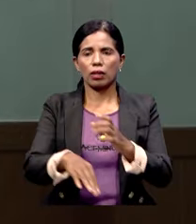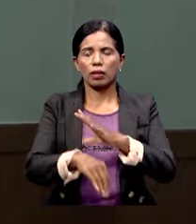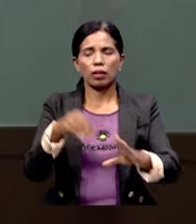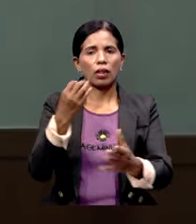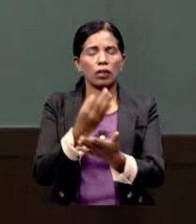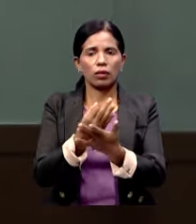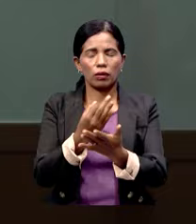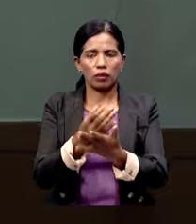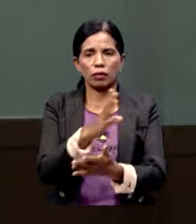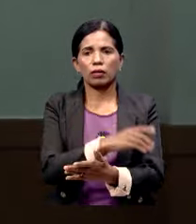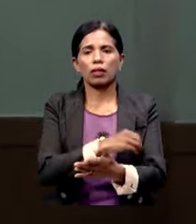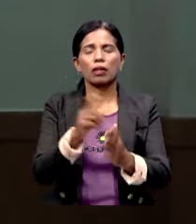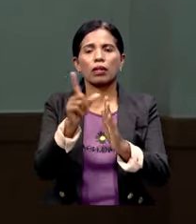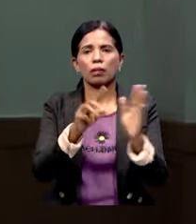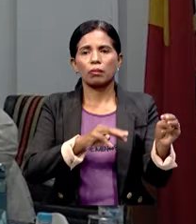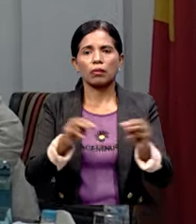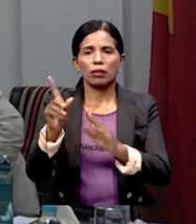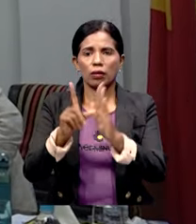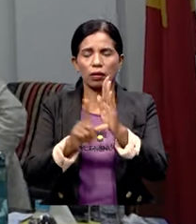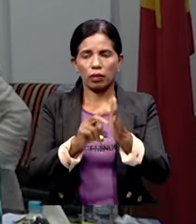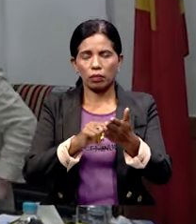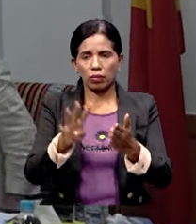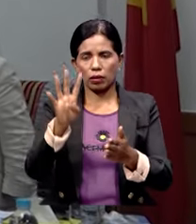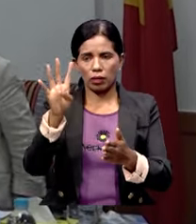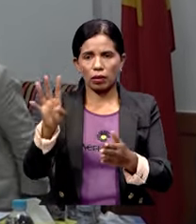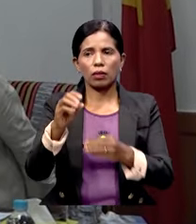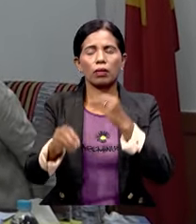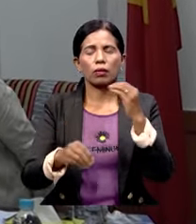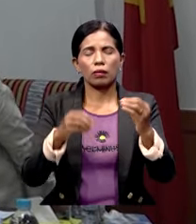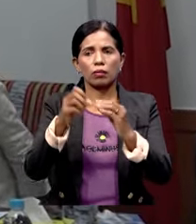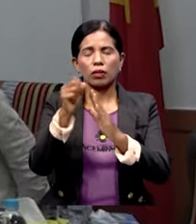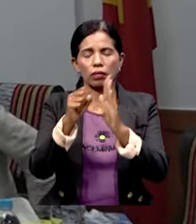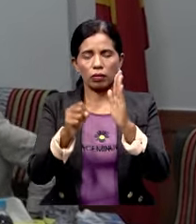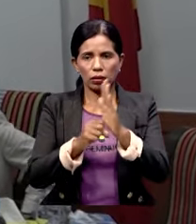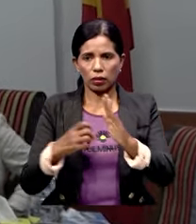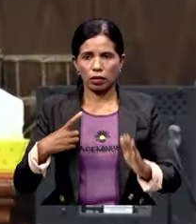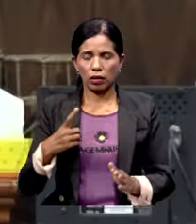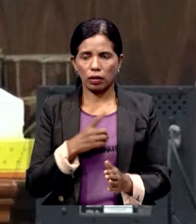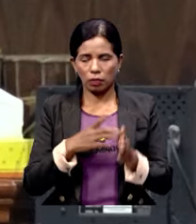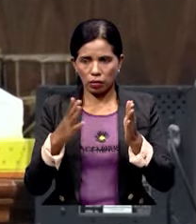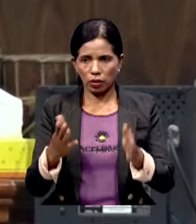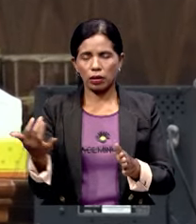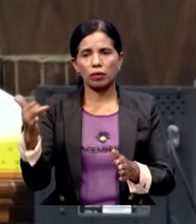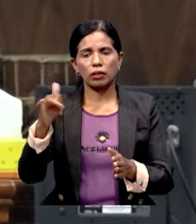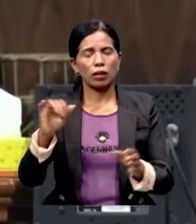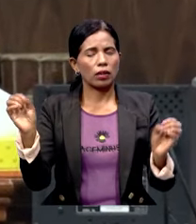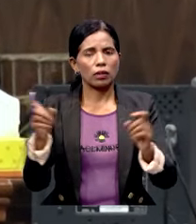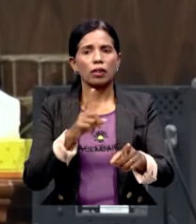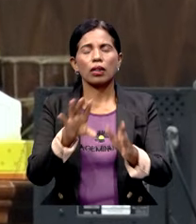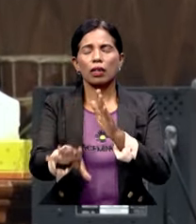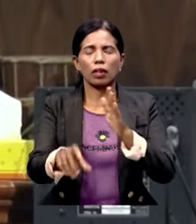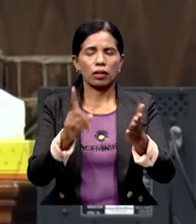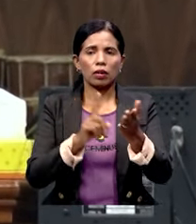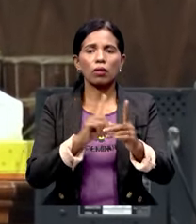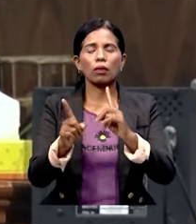a terceira alteração lei número 8/6, conaba estatuto deputado Sira, lá ostamba retam protesto russi